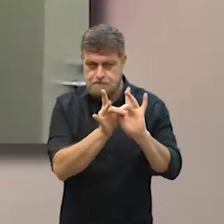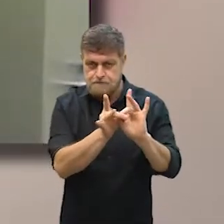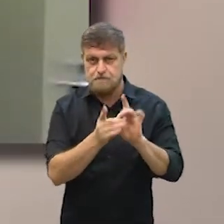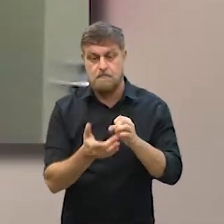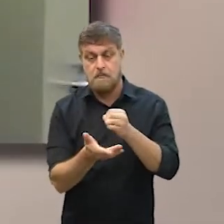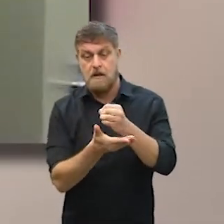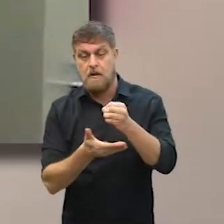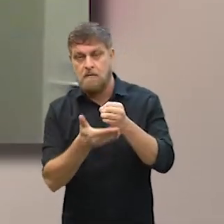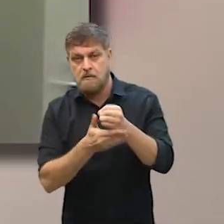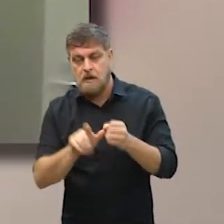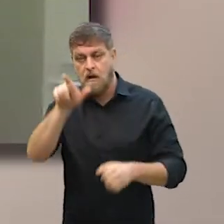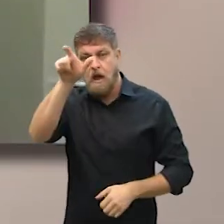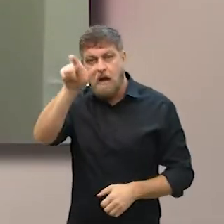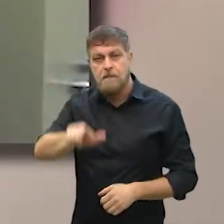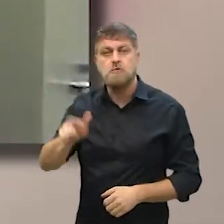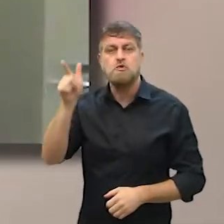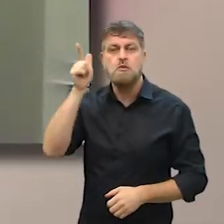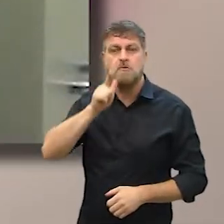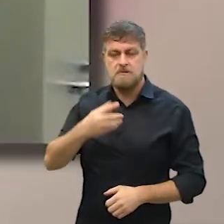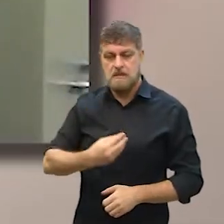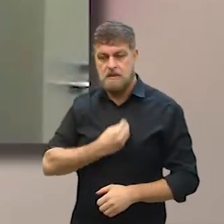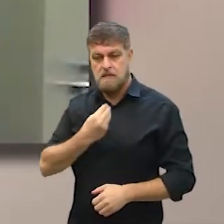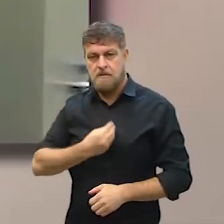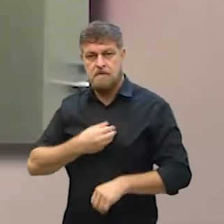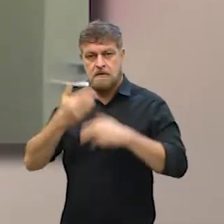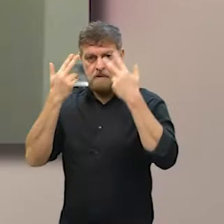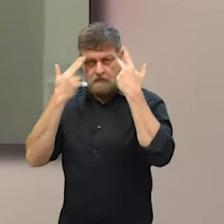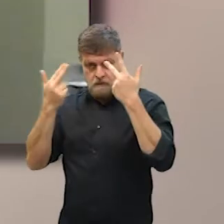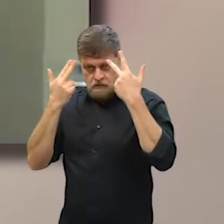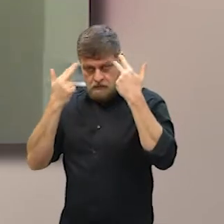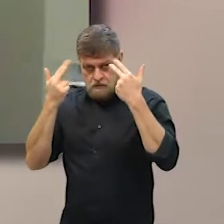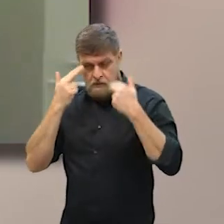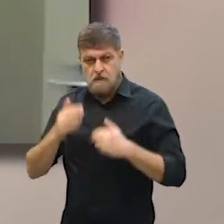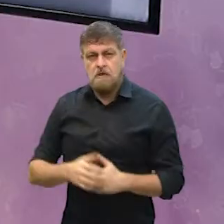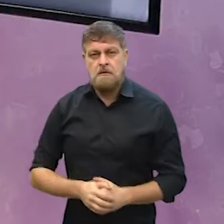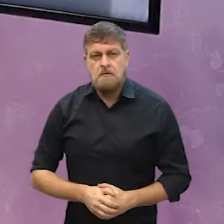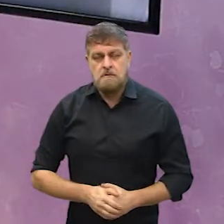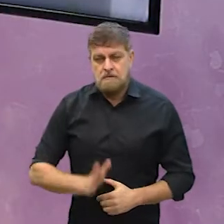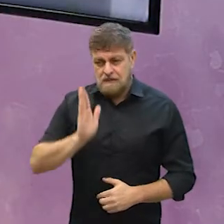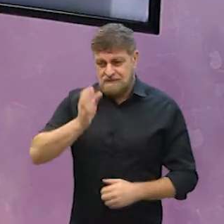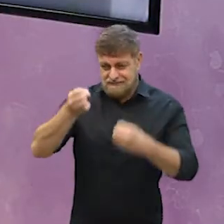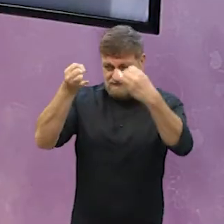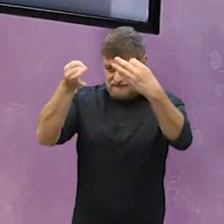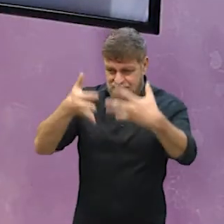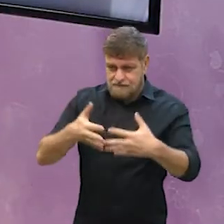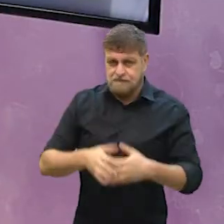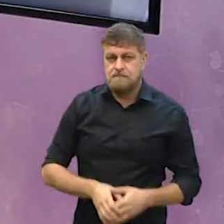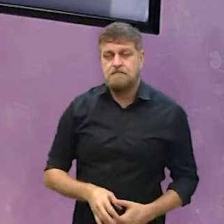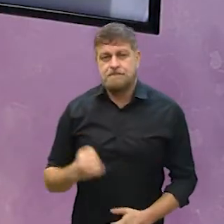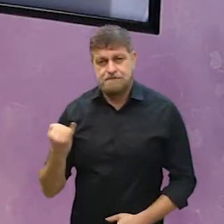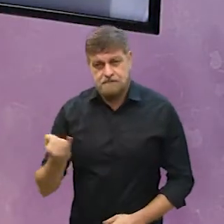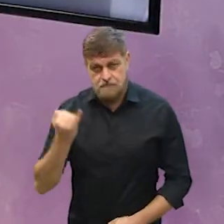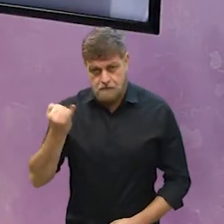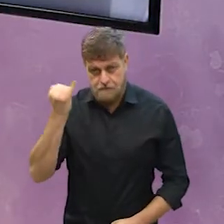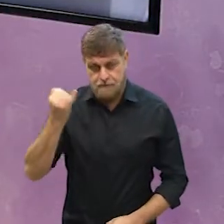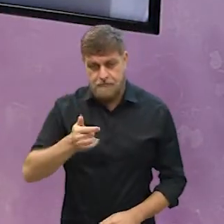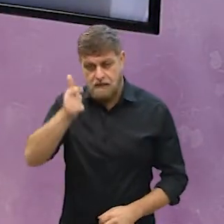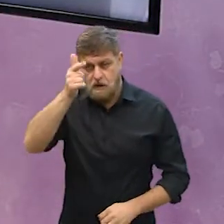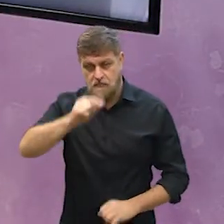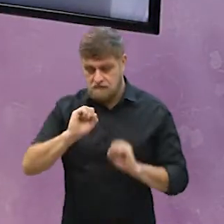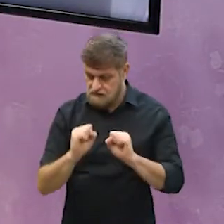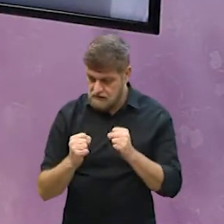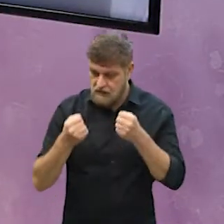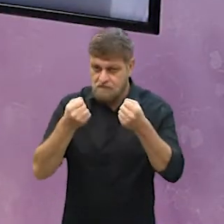fundamental para gente garantir que paciente tem a vida mais normal possível todo o senhor já explicou mas eu acho que Vale